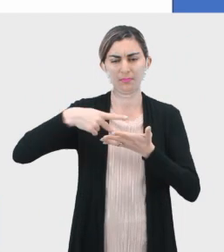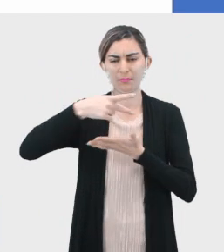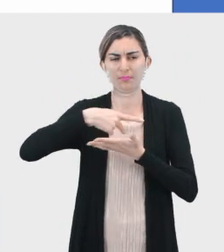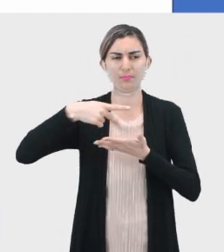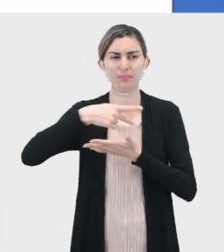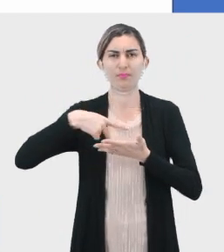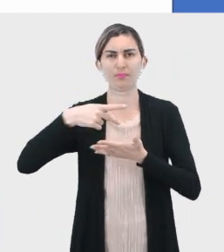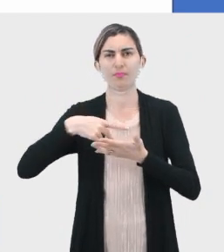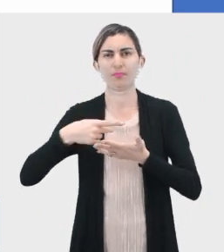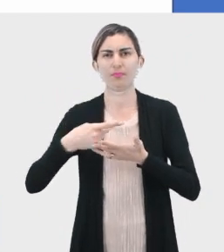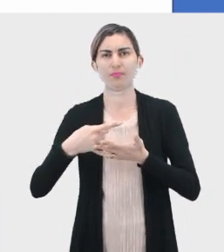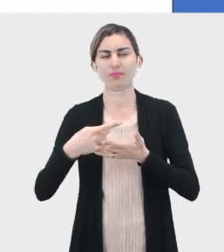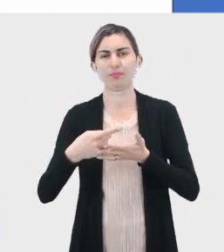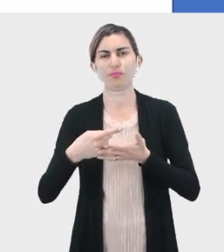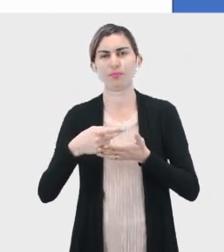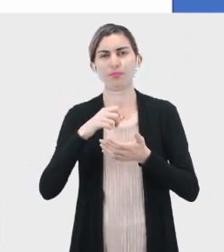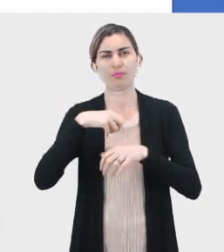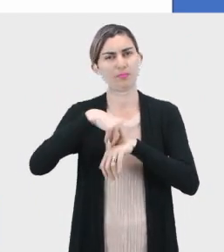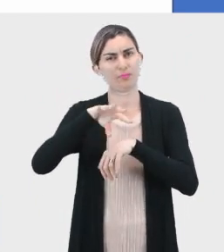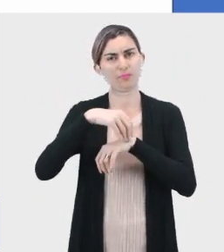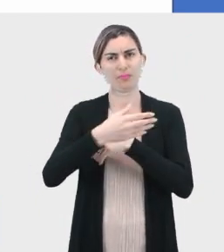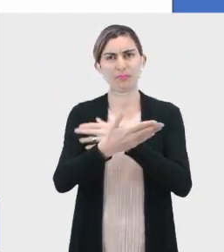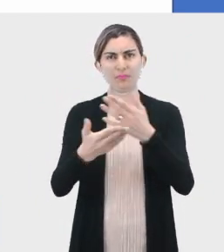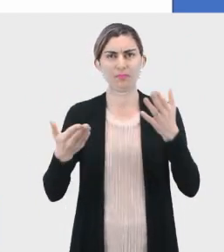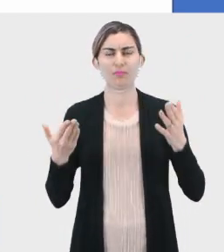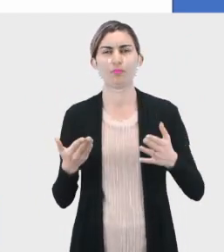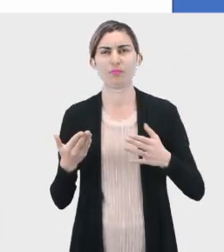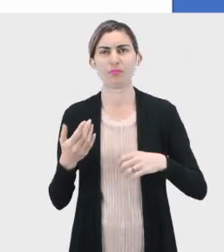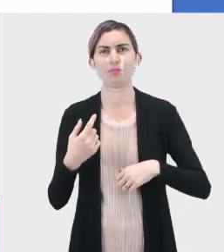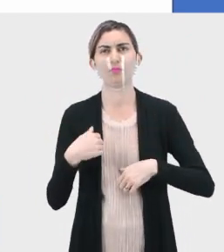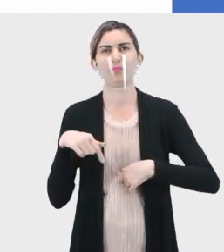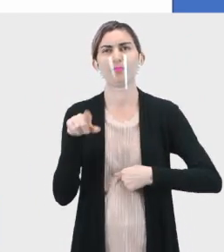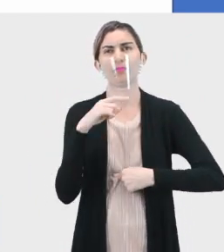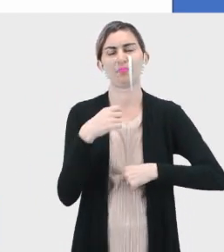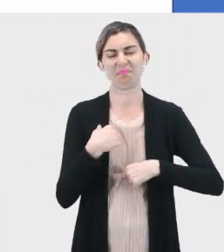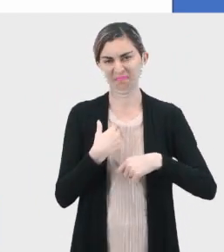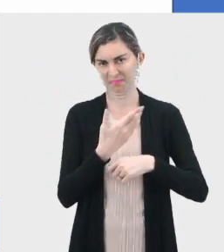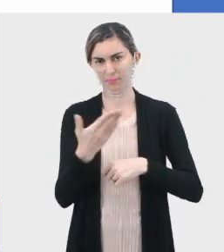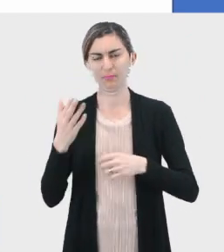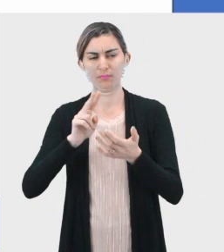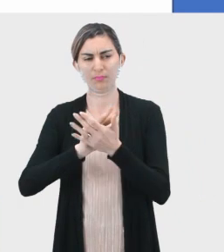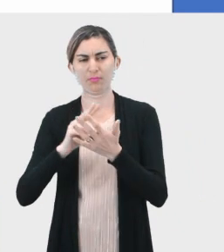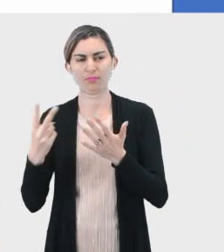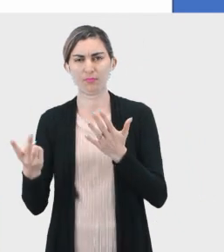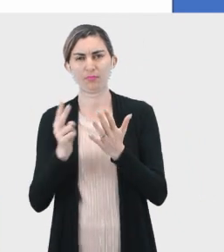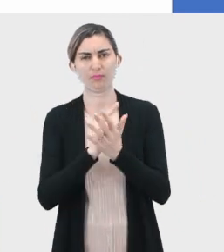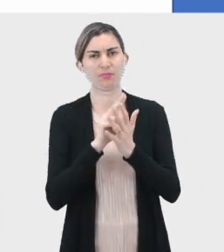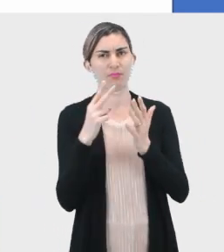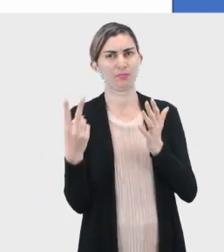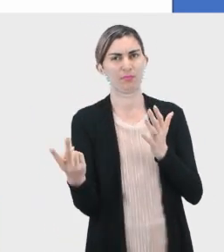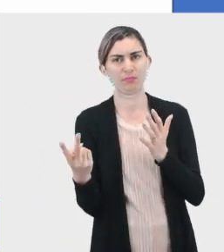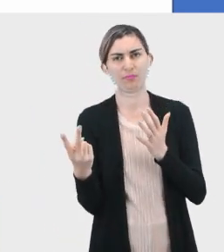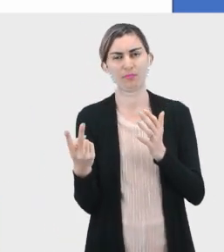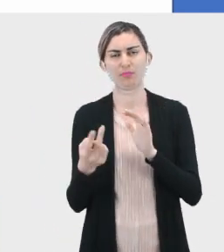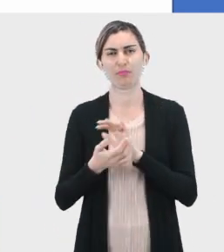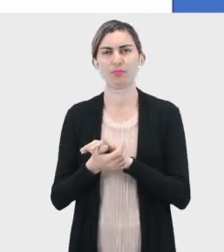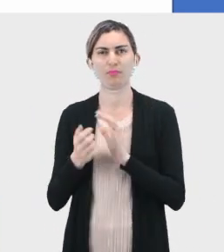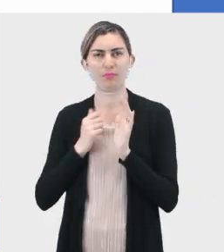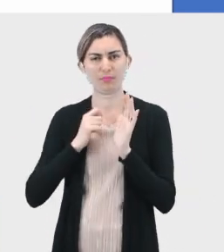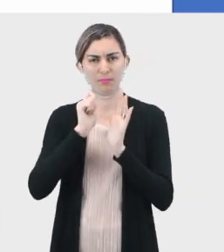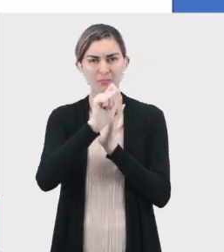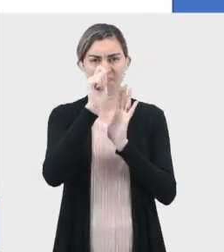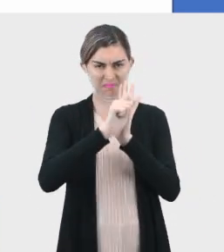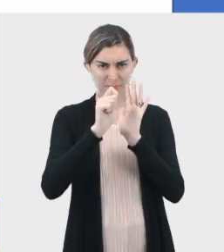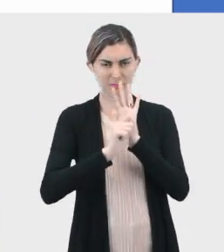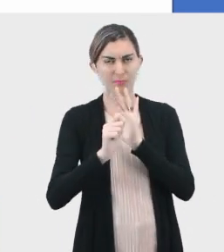lá da poetisa que eu citei para vocês. Então, vamos aí à tradução. Eu